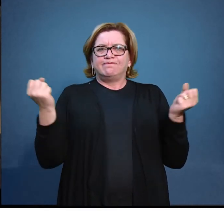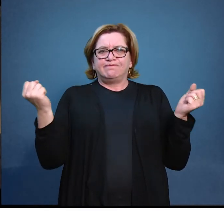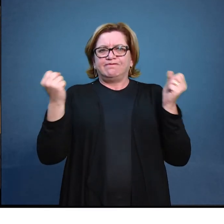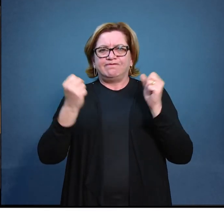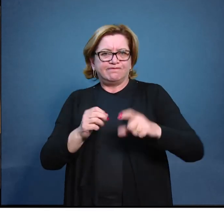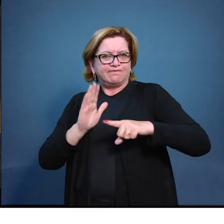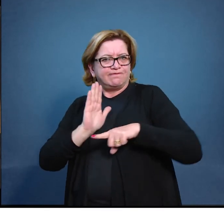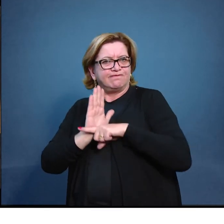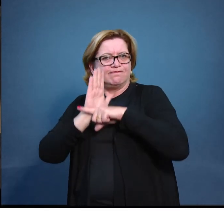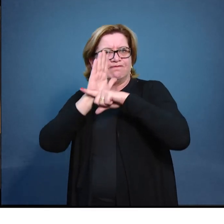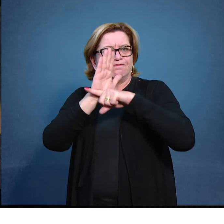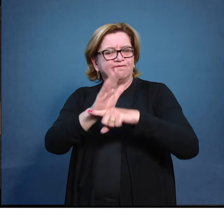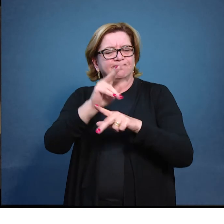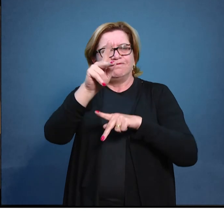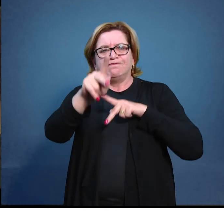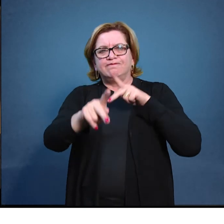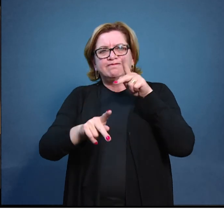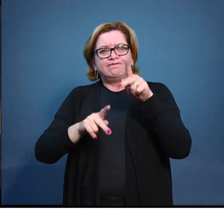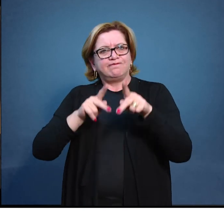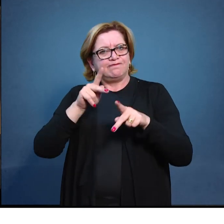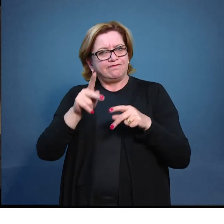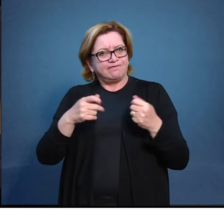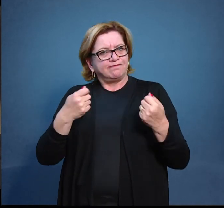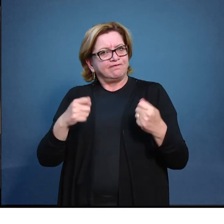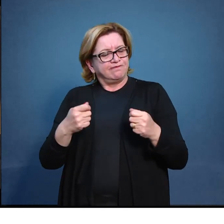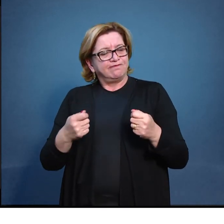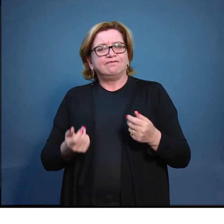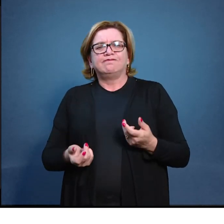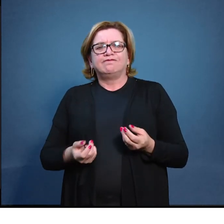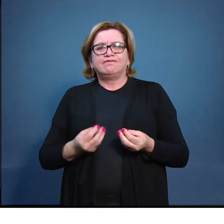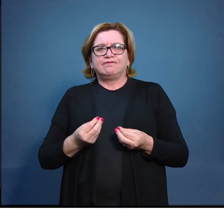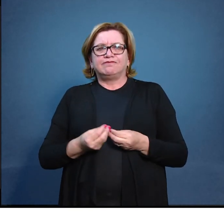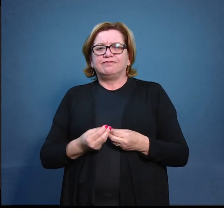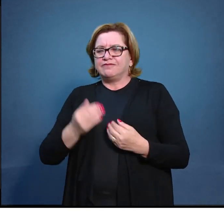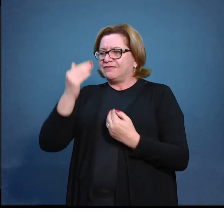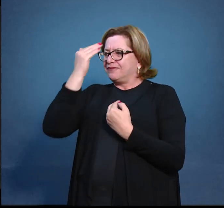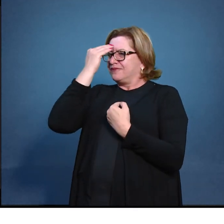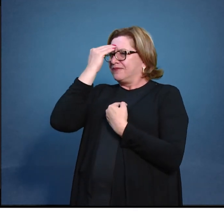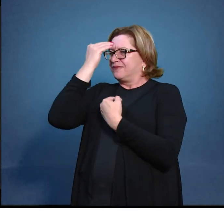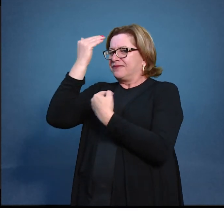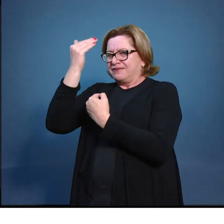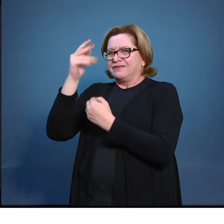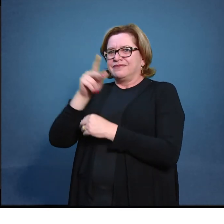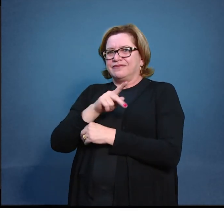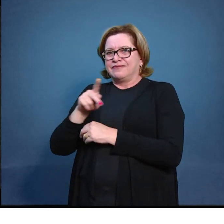atendimento adequado à população que deles depende. Obrigado,